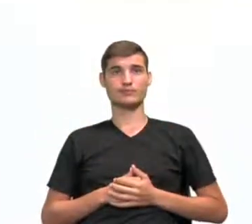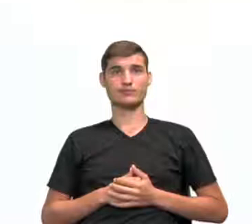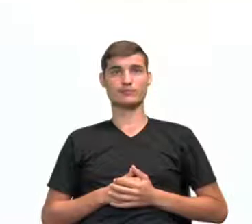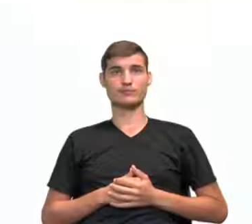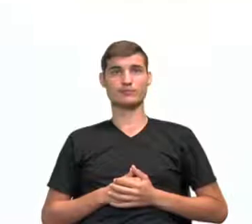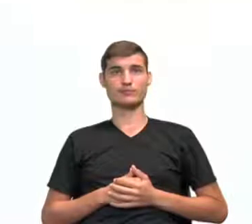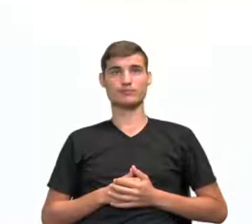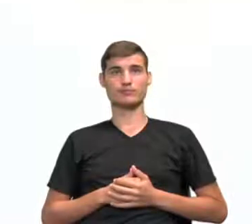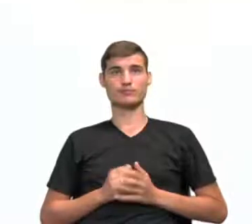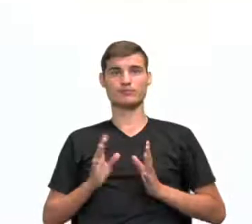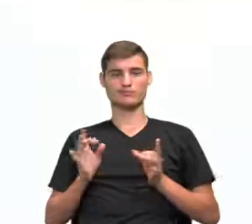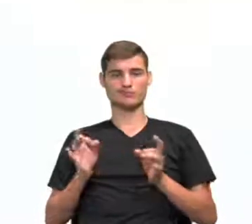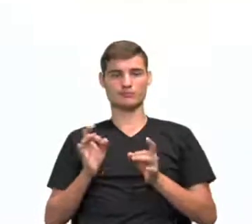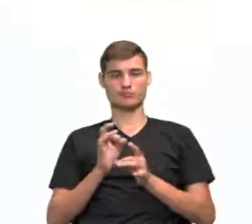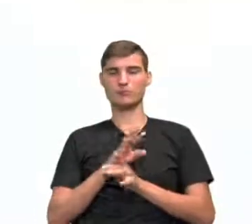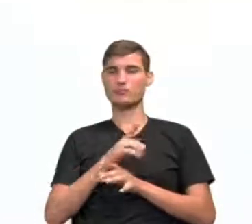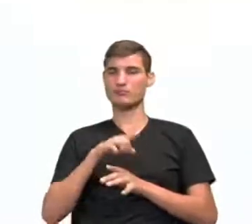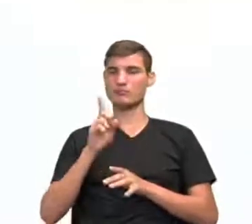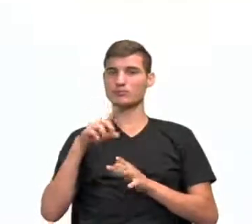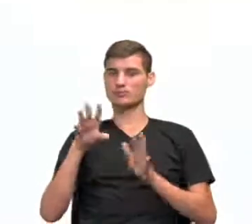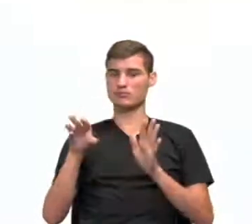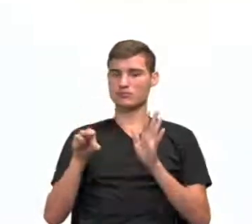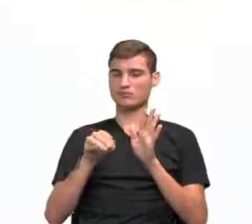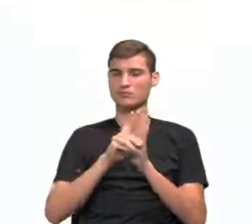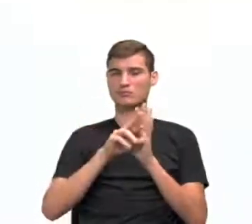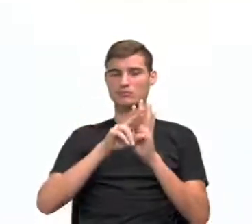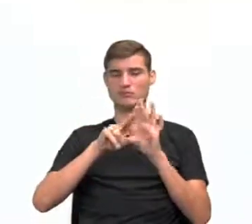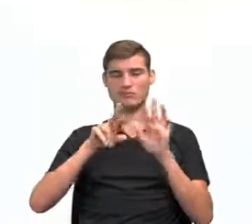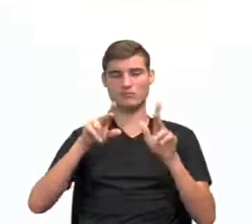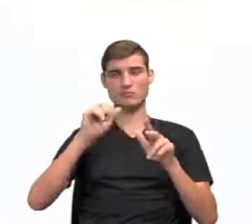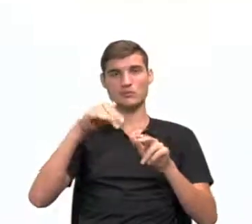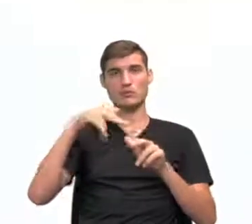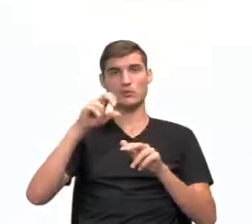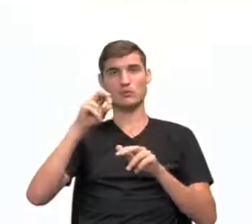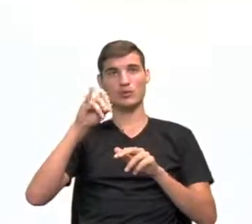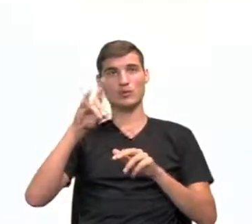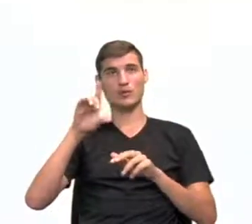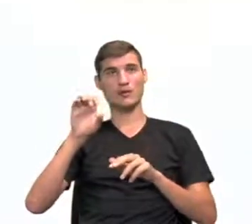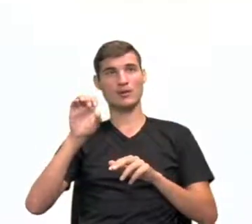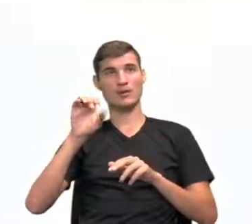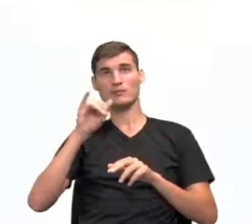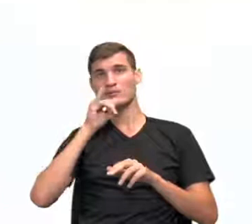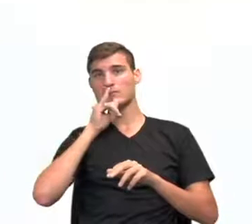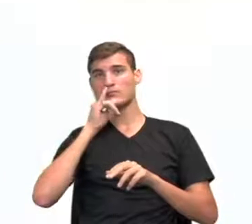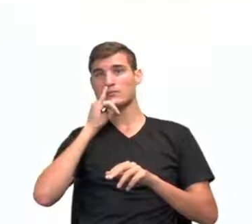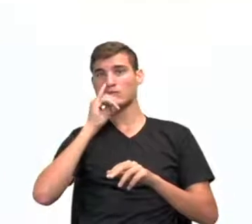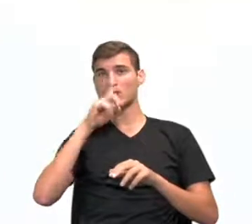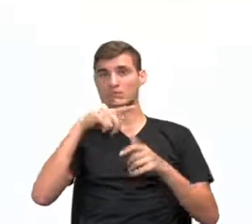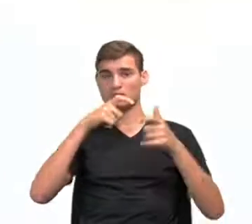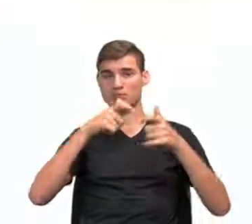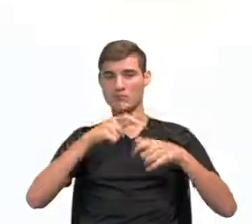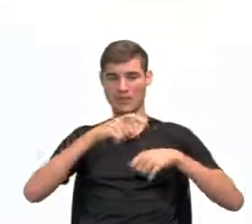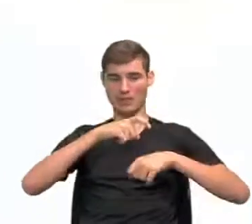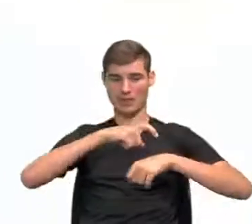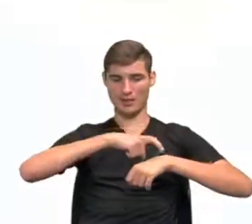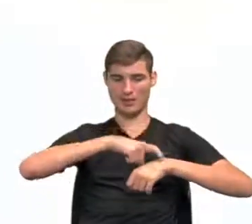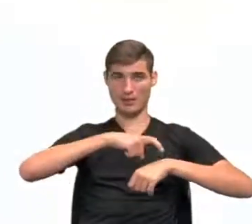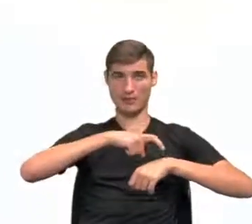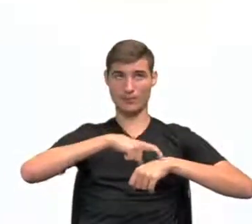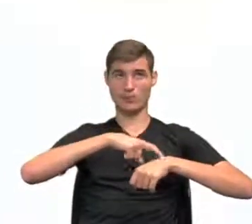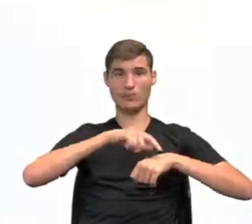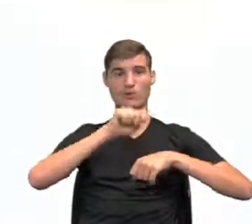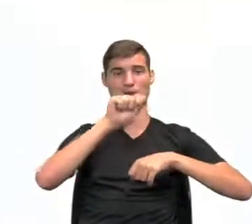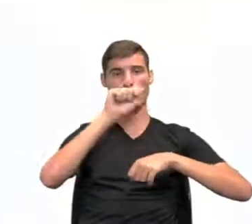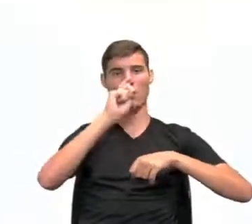Eu acabei de falar que ele é composto por diversos senoides. Aqui, em tempo e